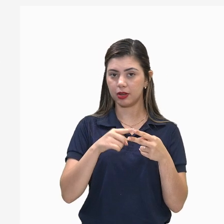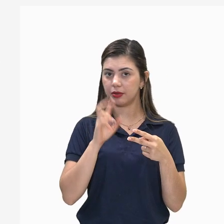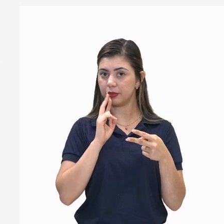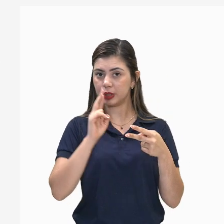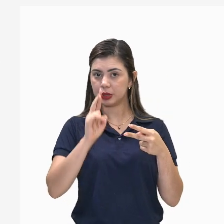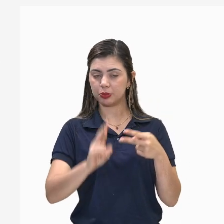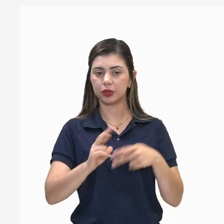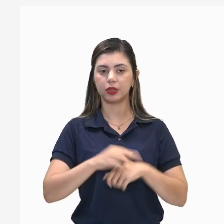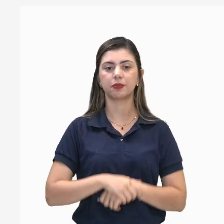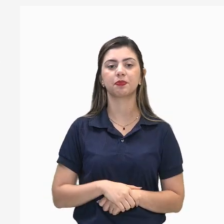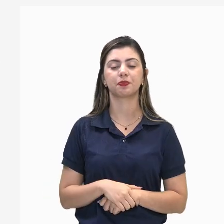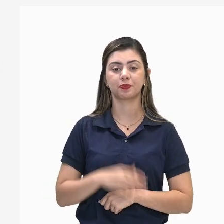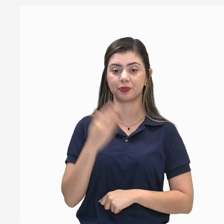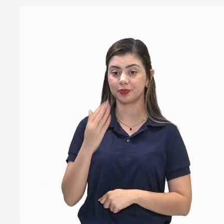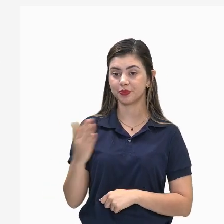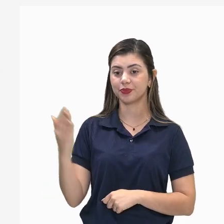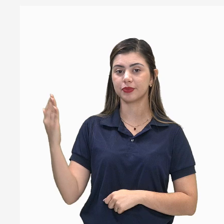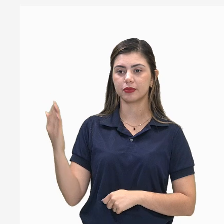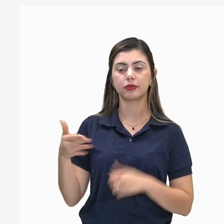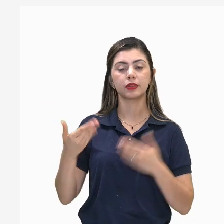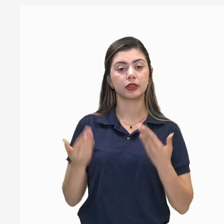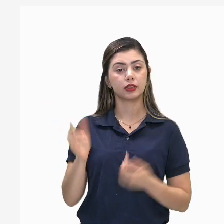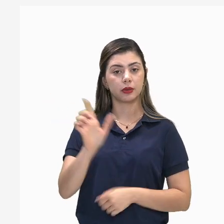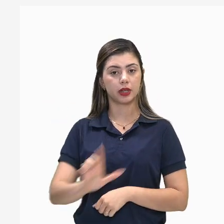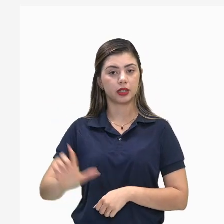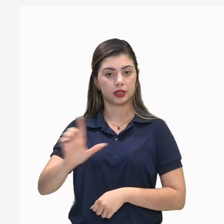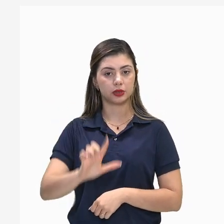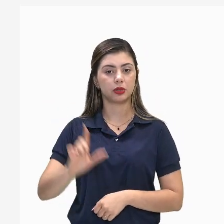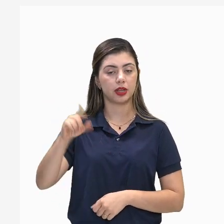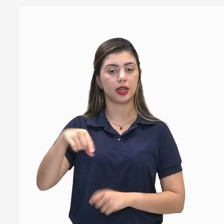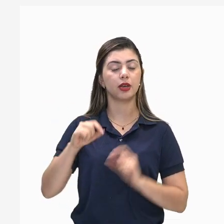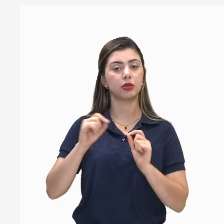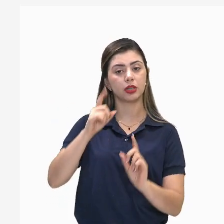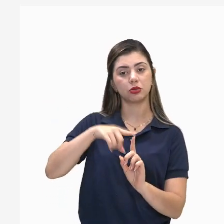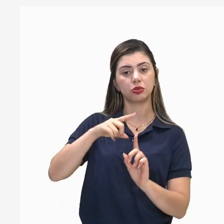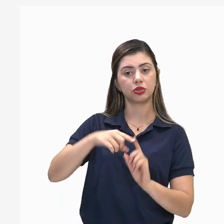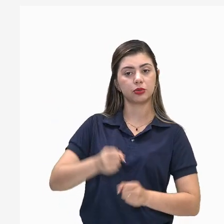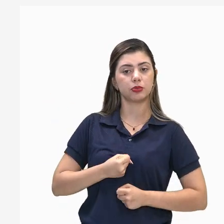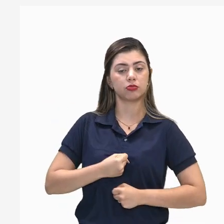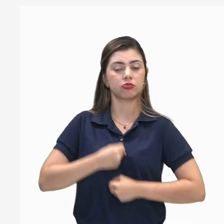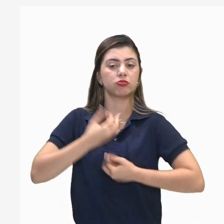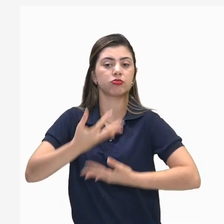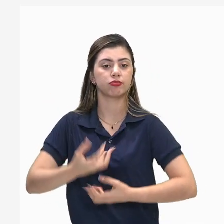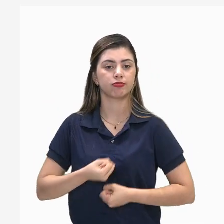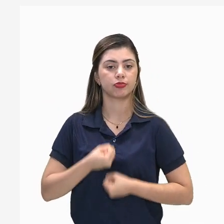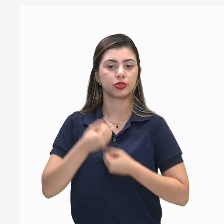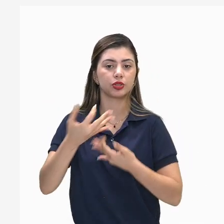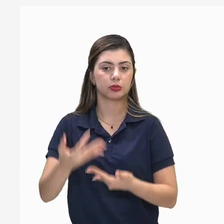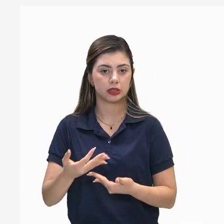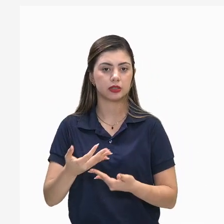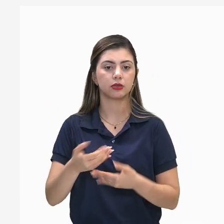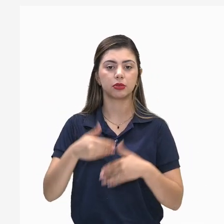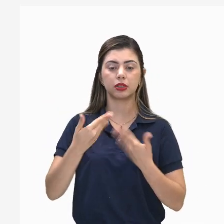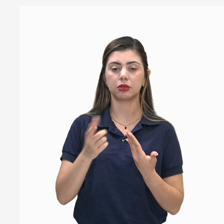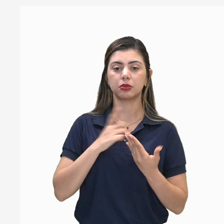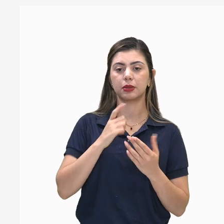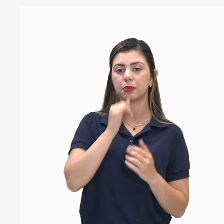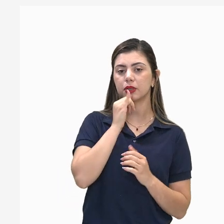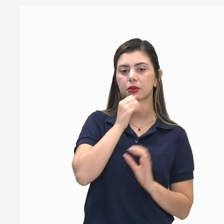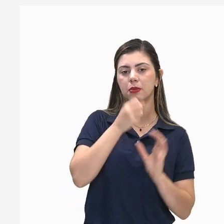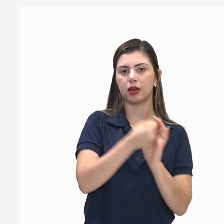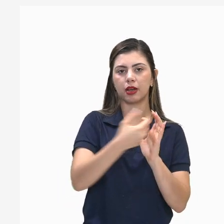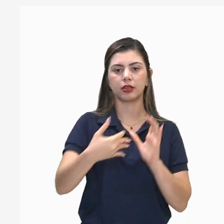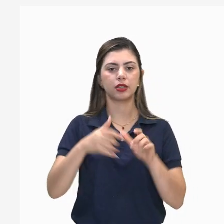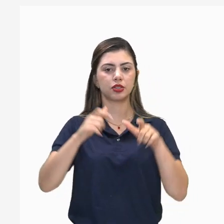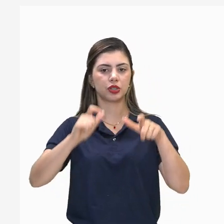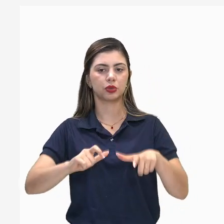indagação. Então, nós temos aí, ó, a literatura é uma forma de expressão que registra as características de um